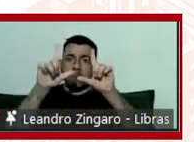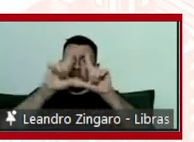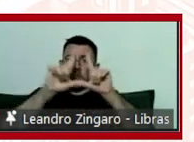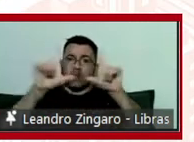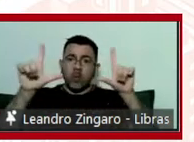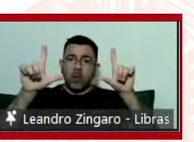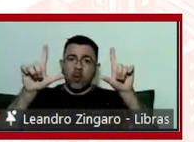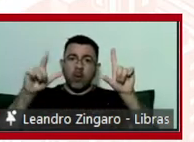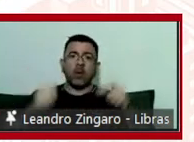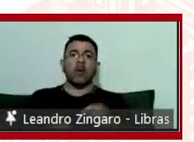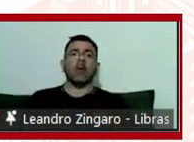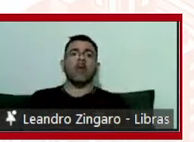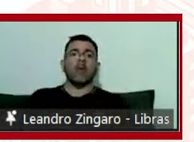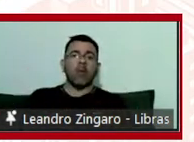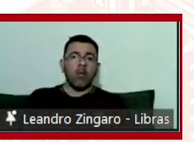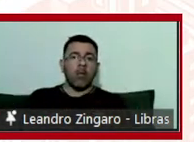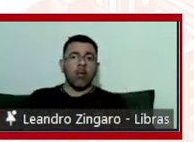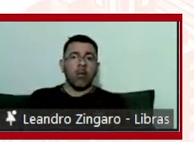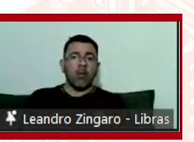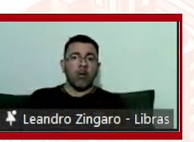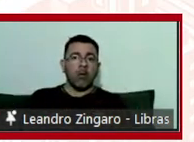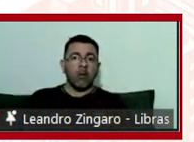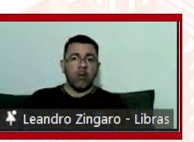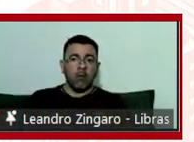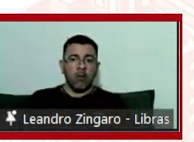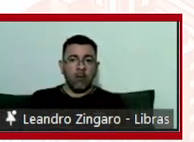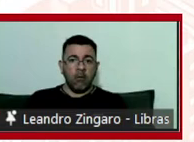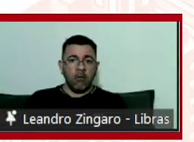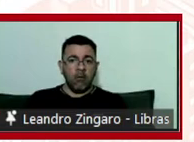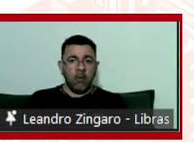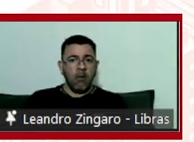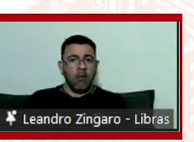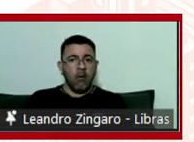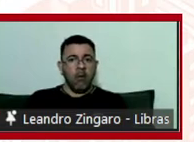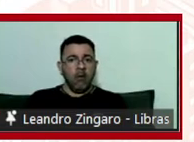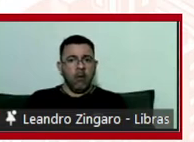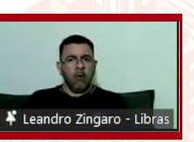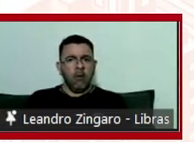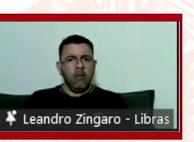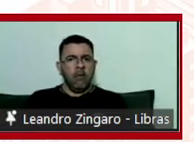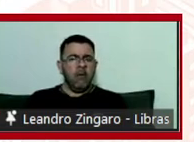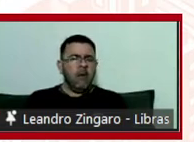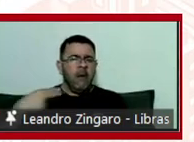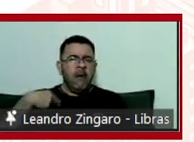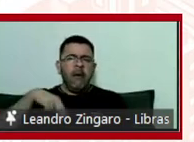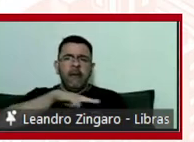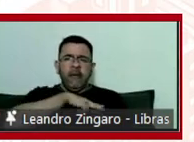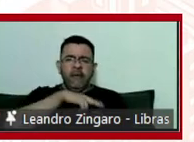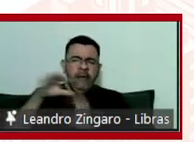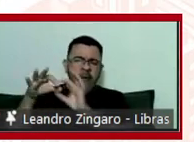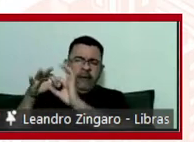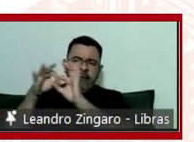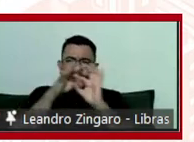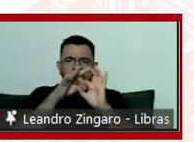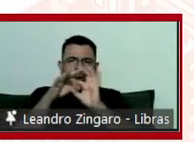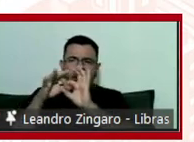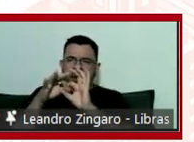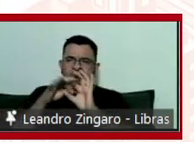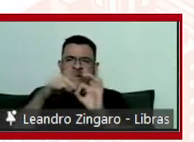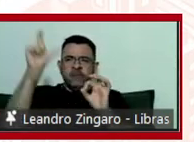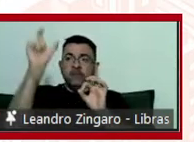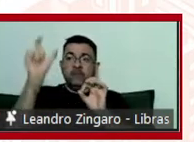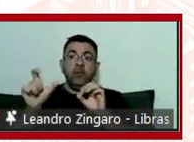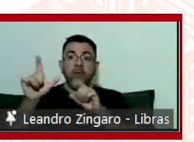eh que fica dentro do conecta e que a gente consegue linkar todo mundo que quer emprego todo mundo que quer